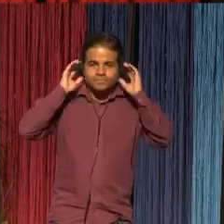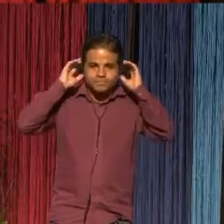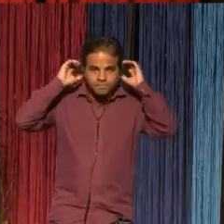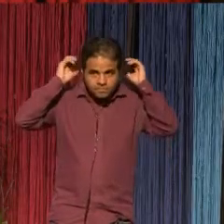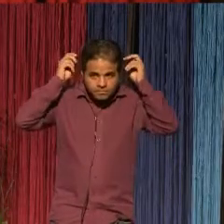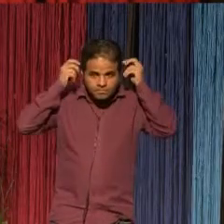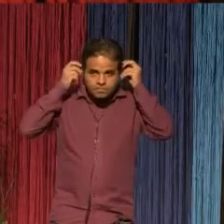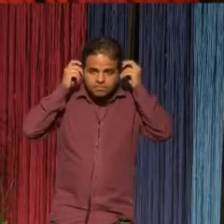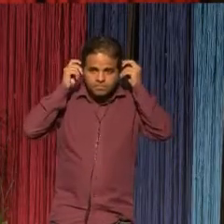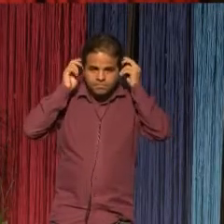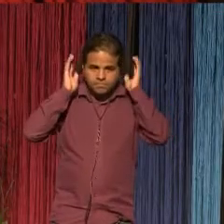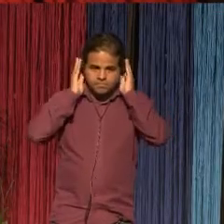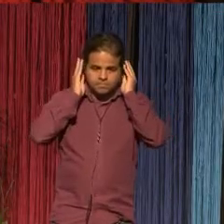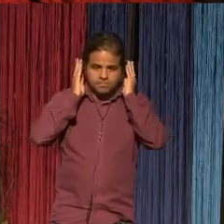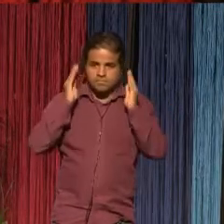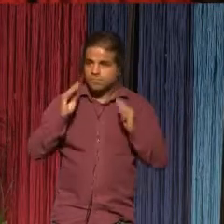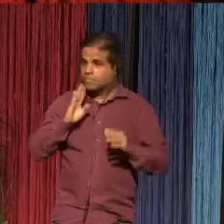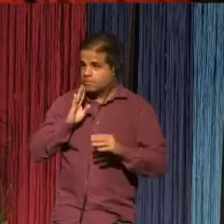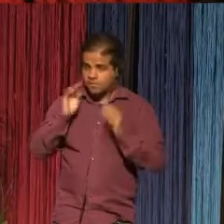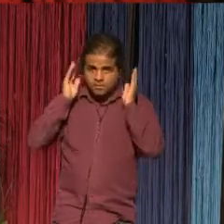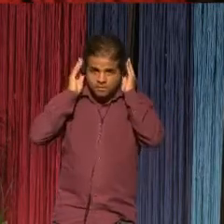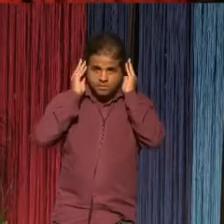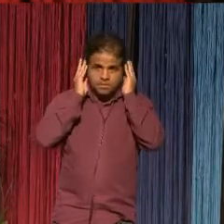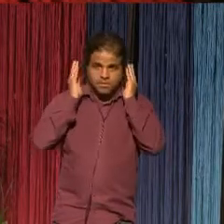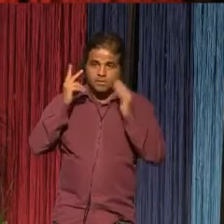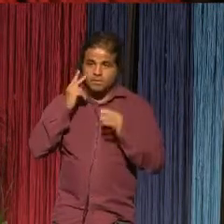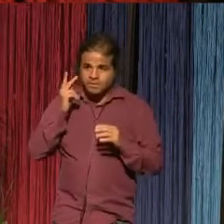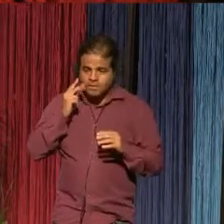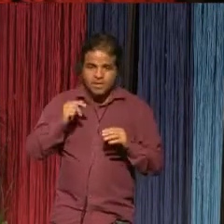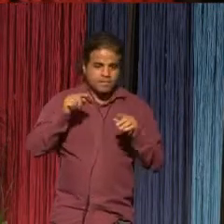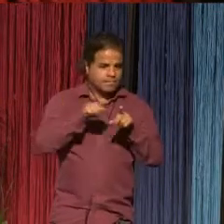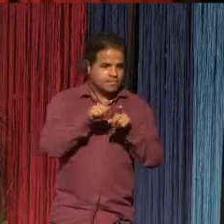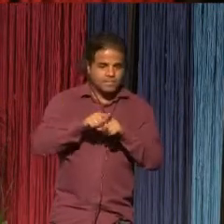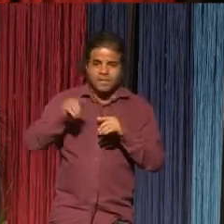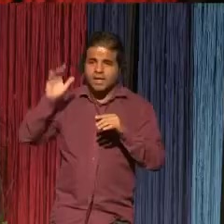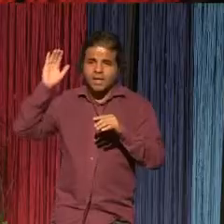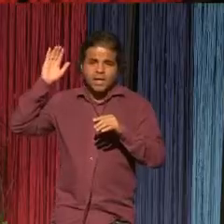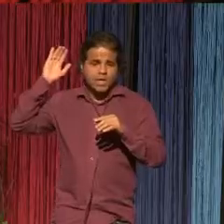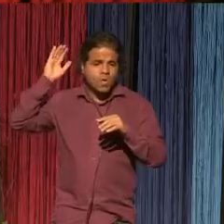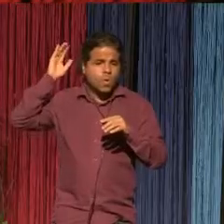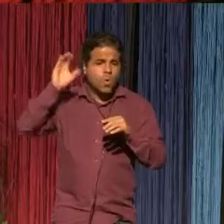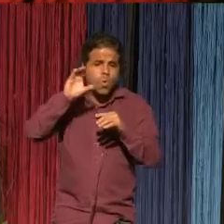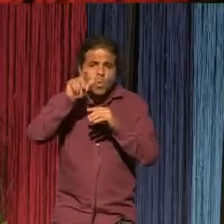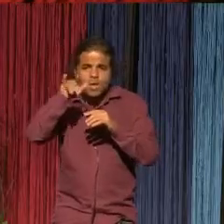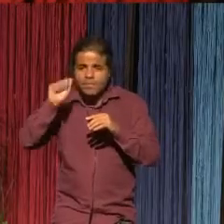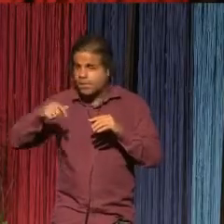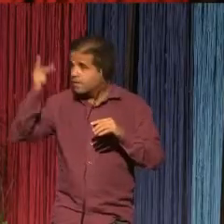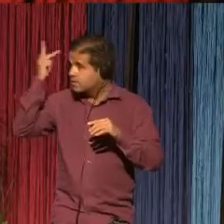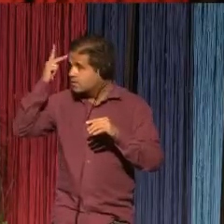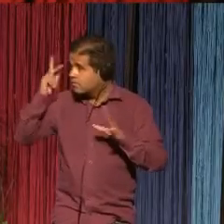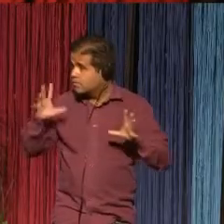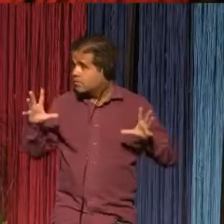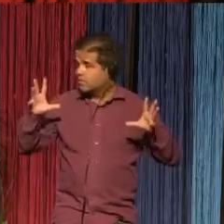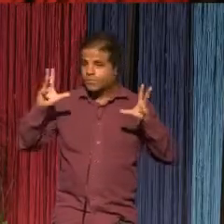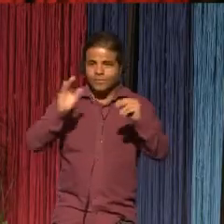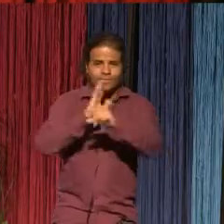em Fortaleza, Aquirá, São Luís e Cuiabá e em São Paulo